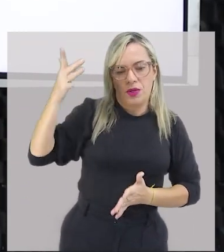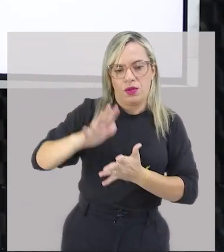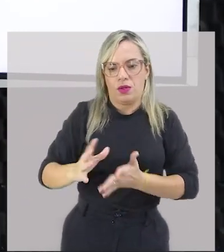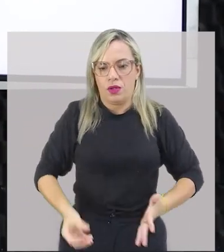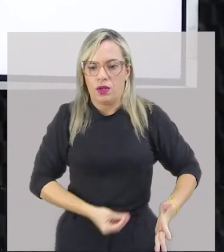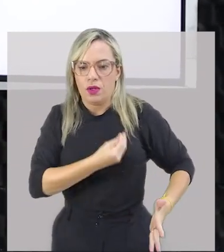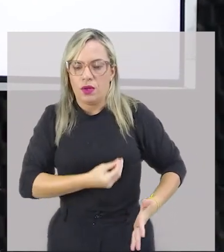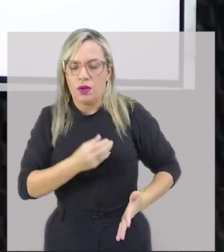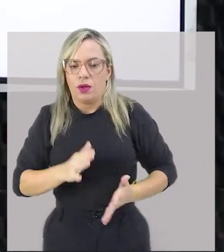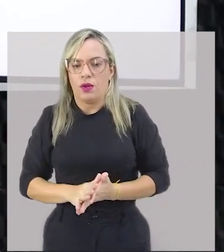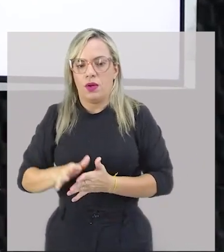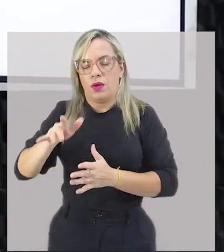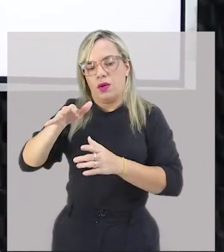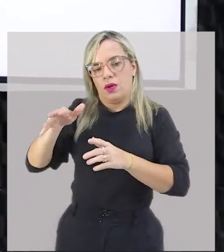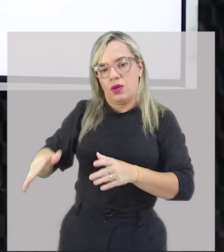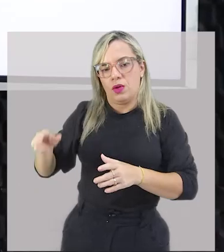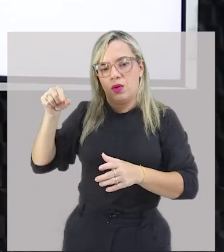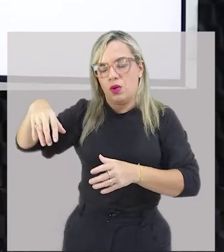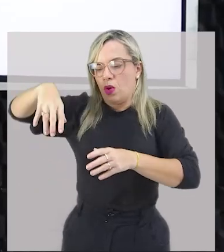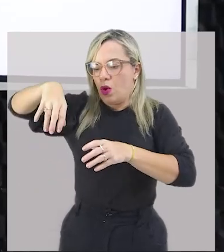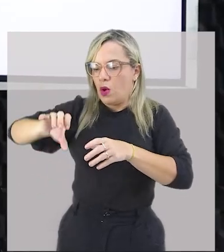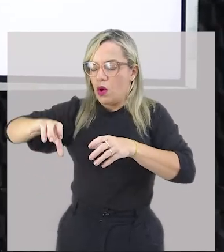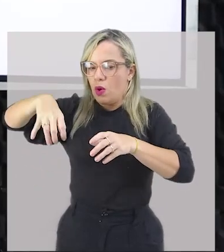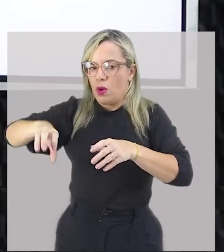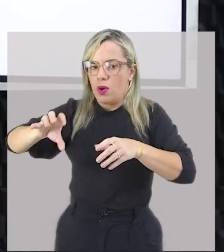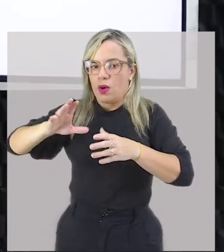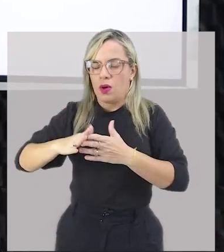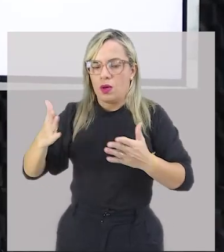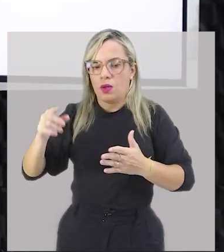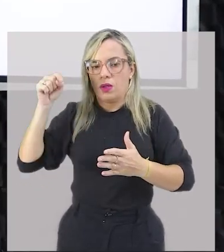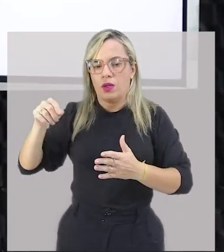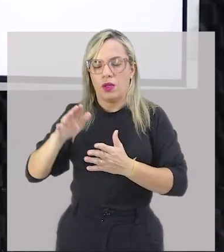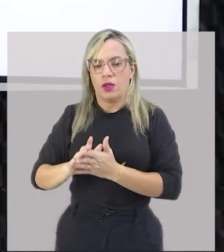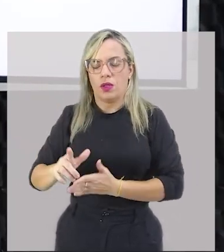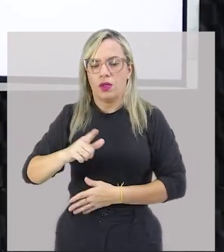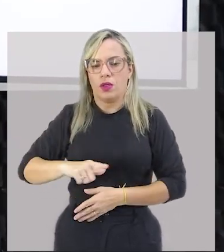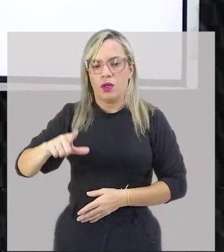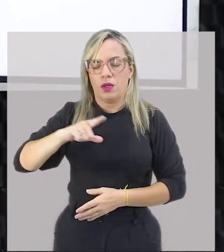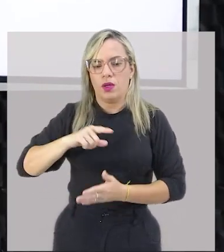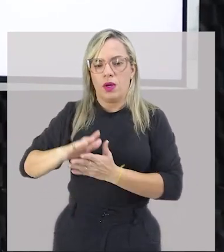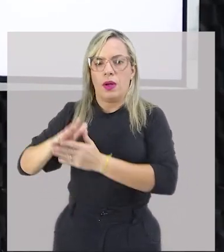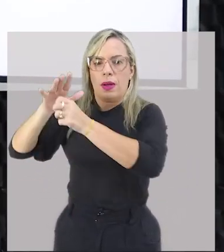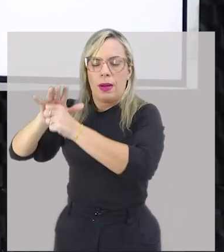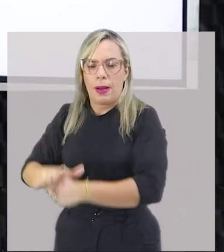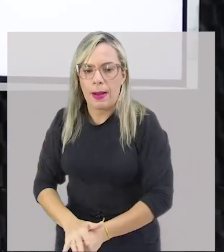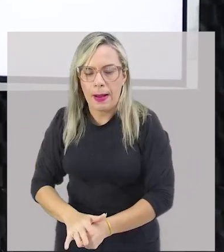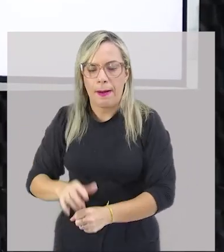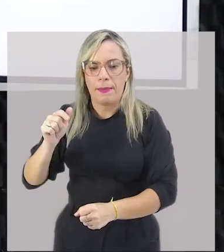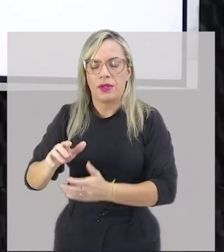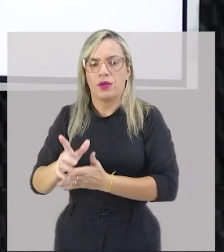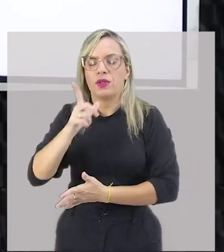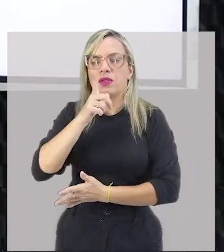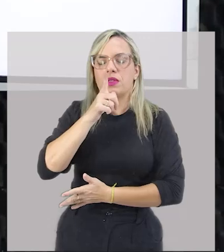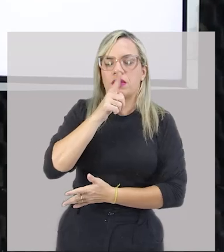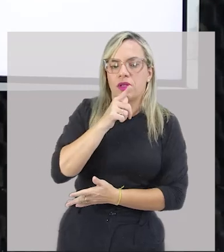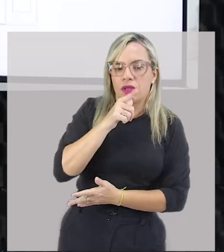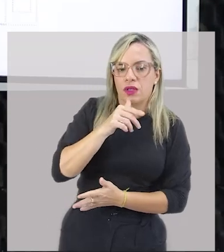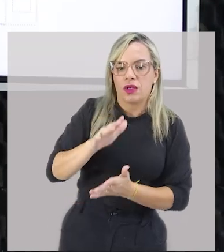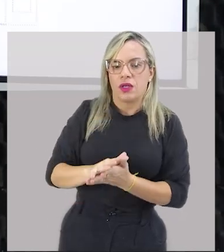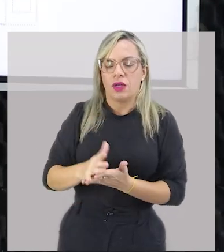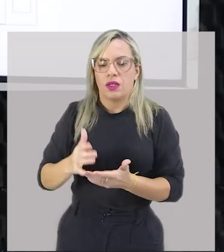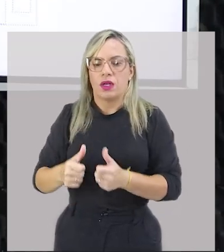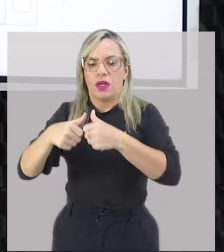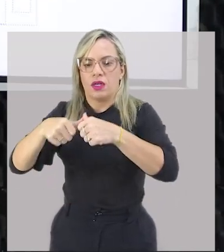o vazamento está ocorrendo no registro submetido a maior pressão hidrostática.